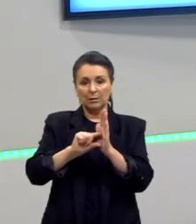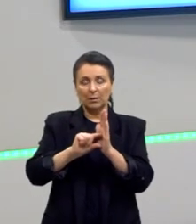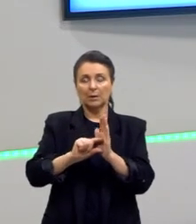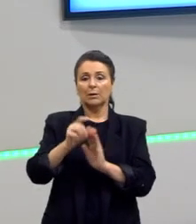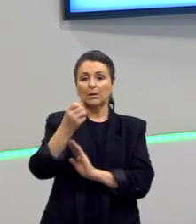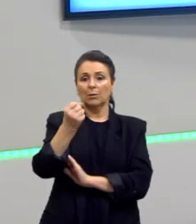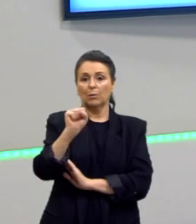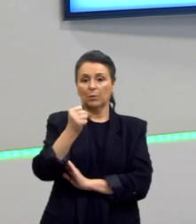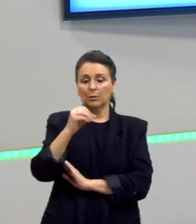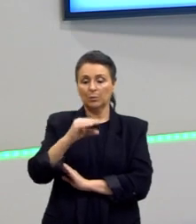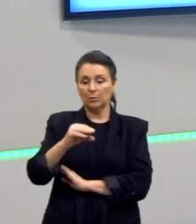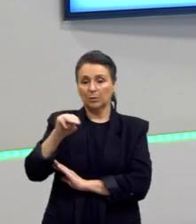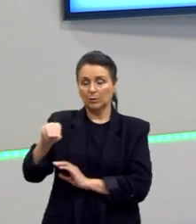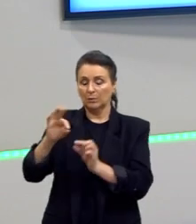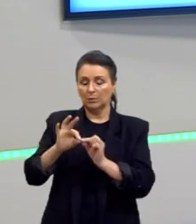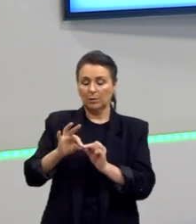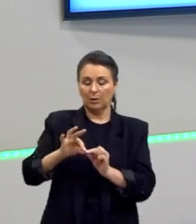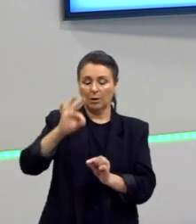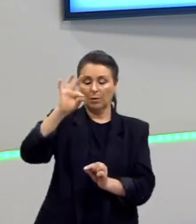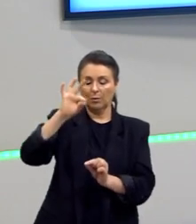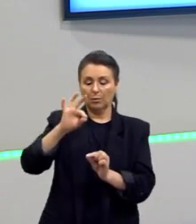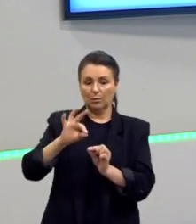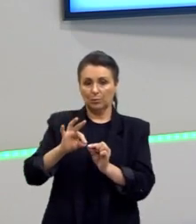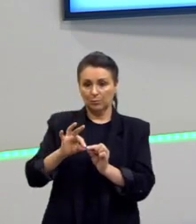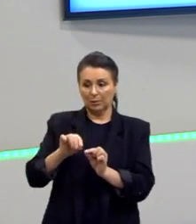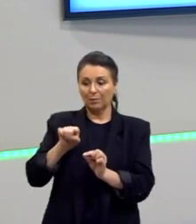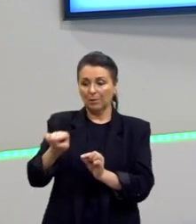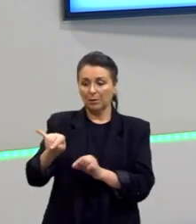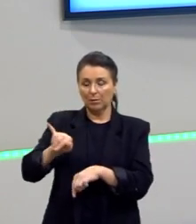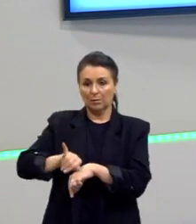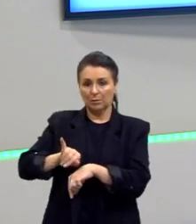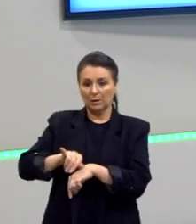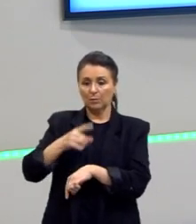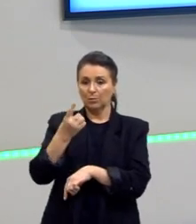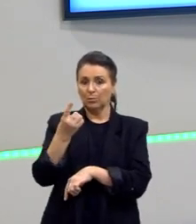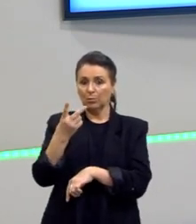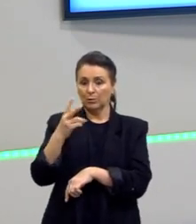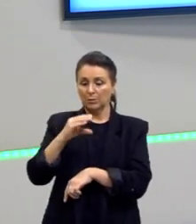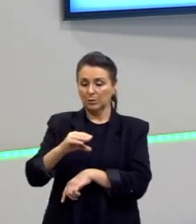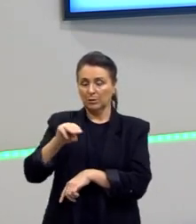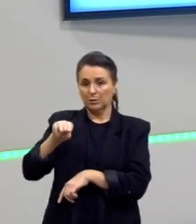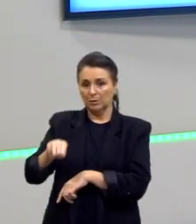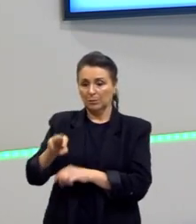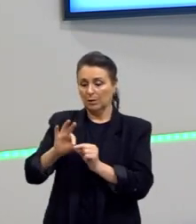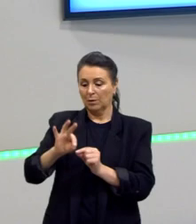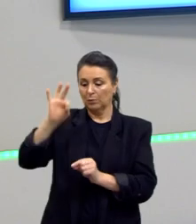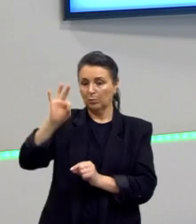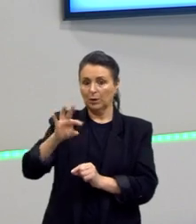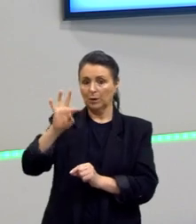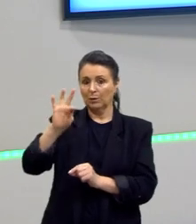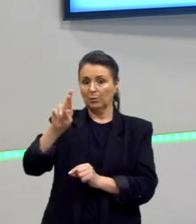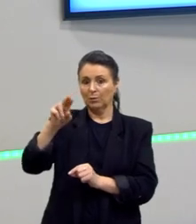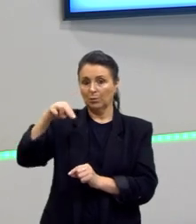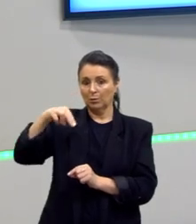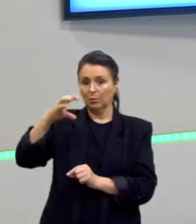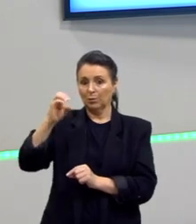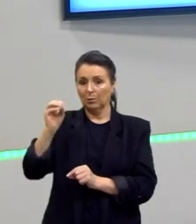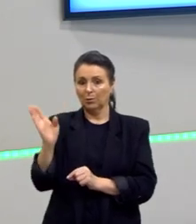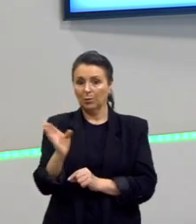centímetros em que altura Desse nosso dessa nossa Caneca é de doce centímetros né ou a altura do tronco de cone